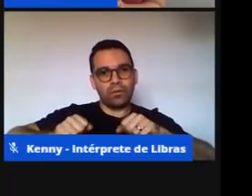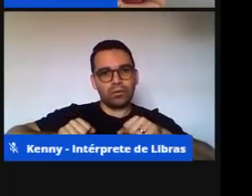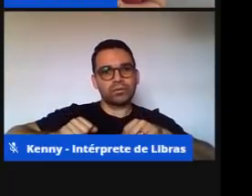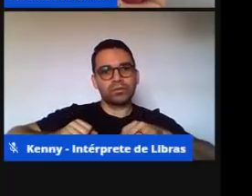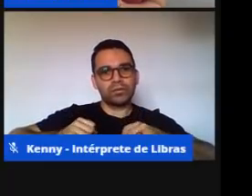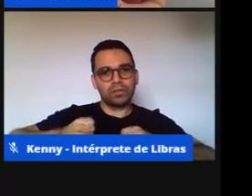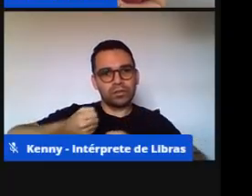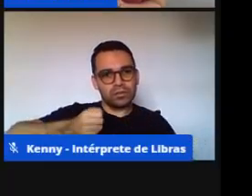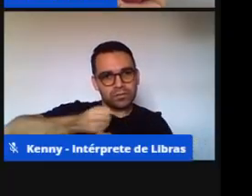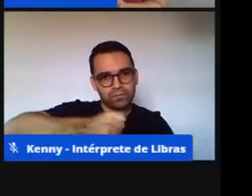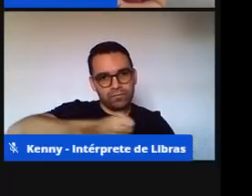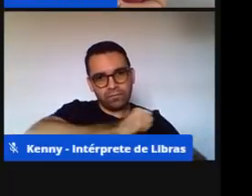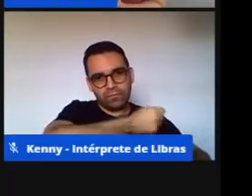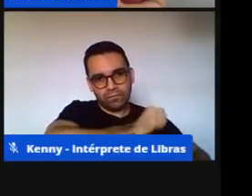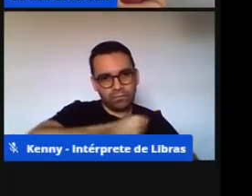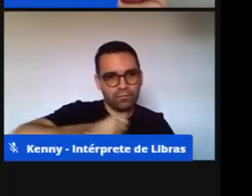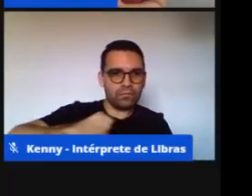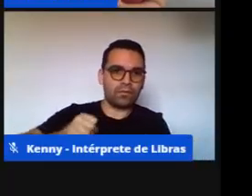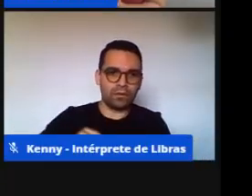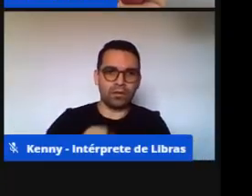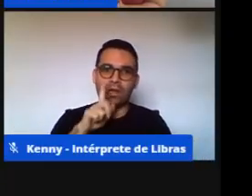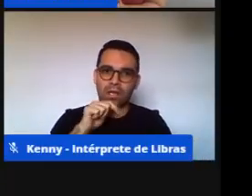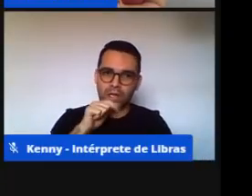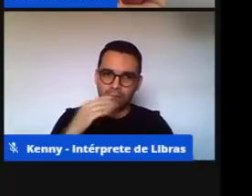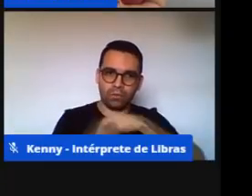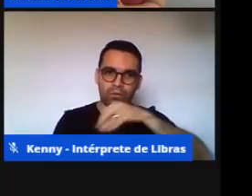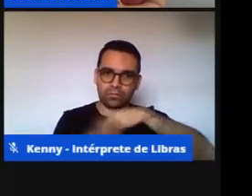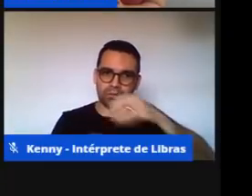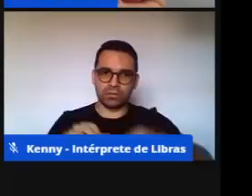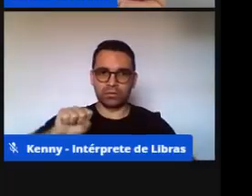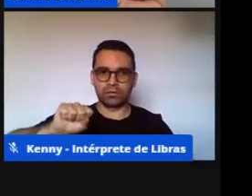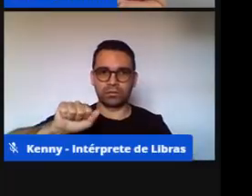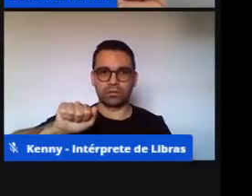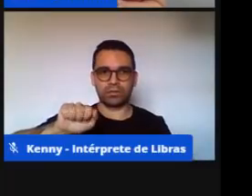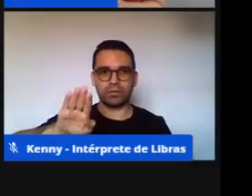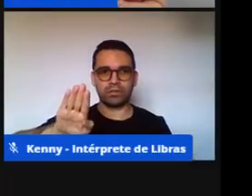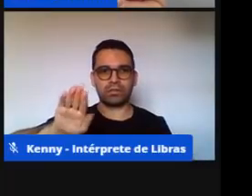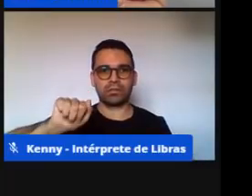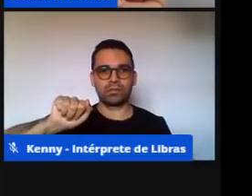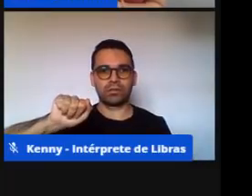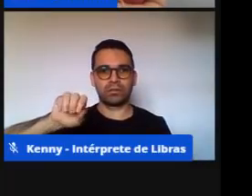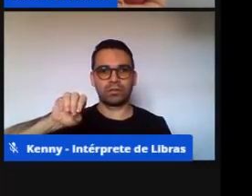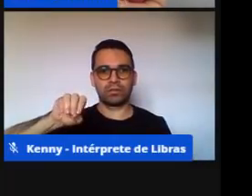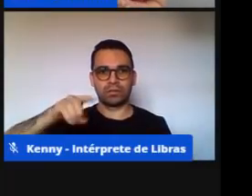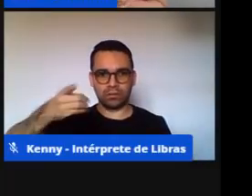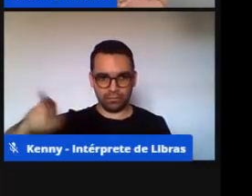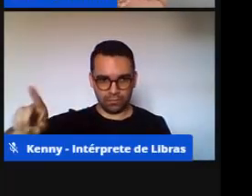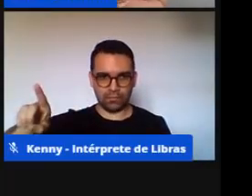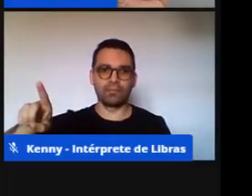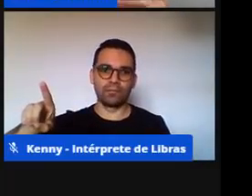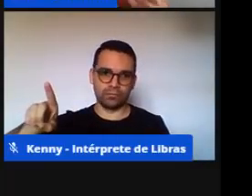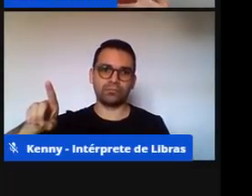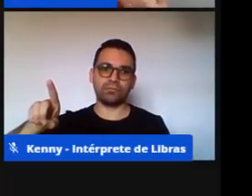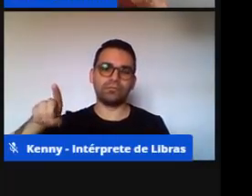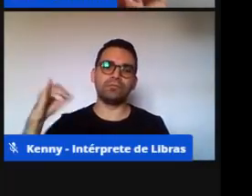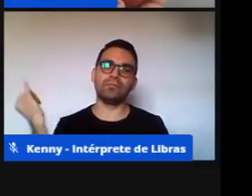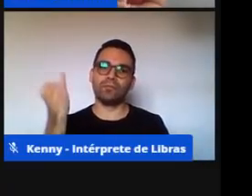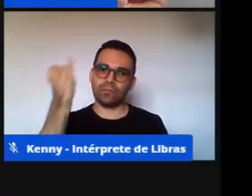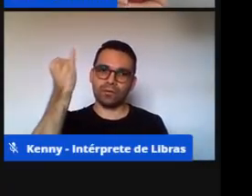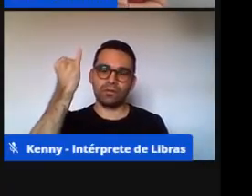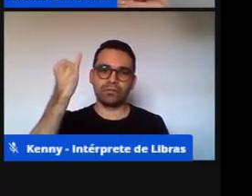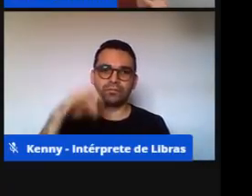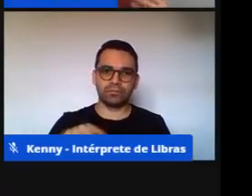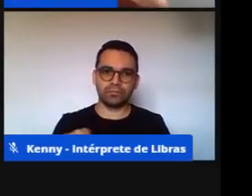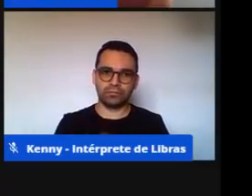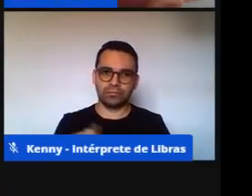de se fazer essa limpeza é usar os equipamentos de proteção individual. Usar luva, usar sapato fechado, o avental,